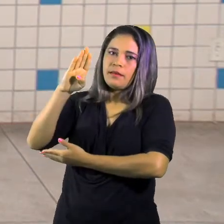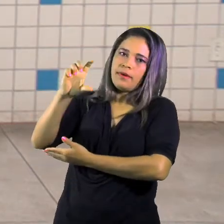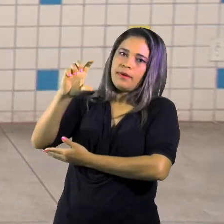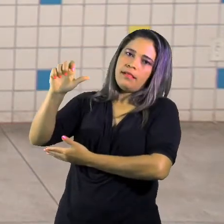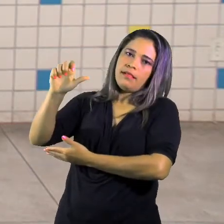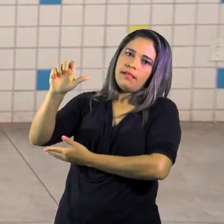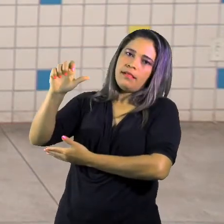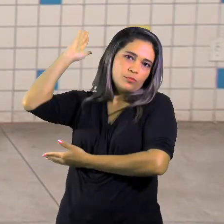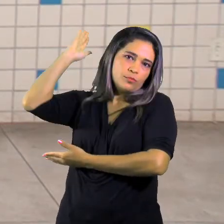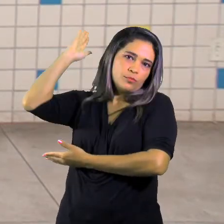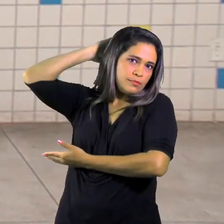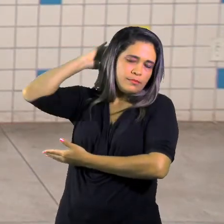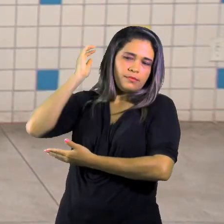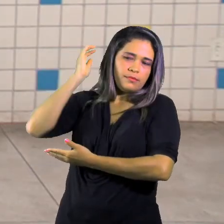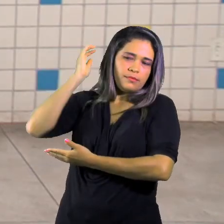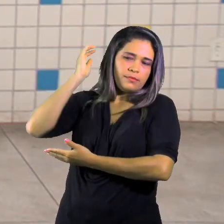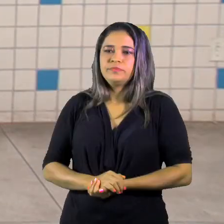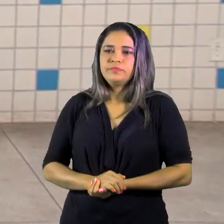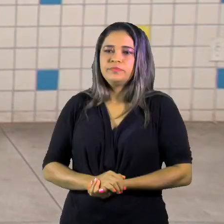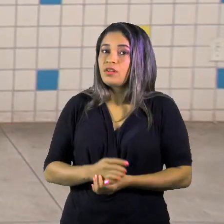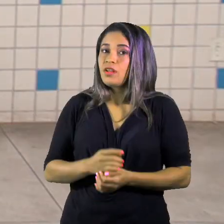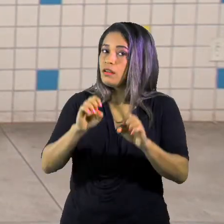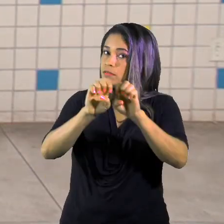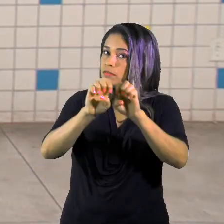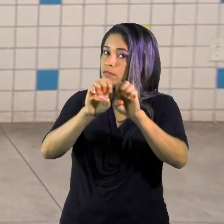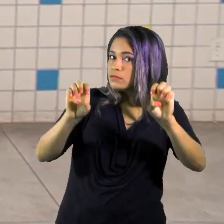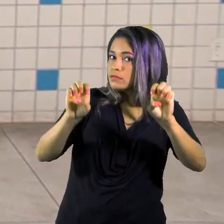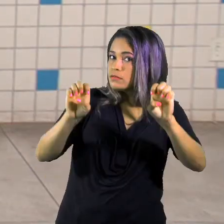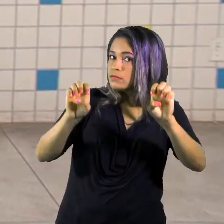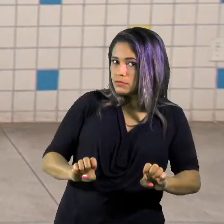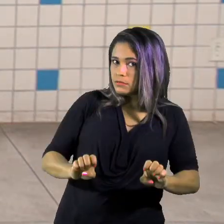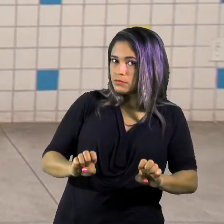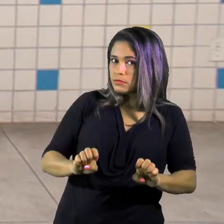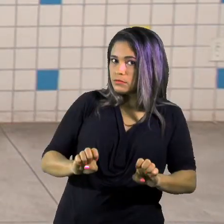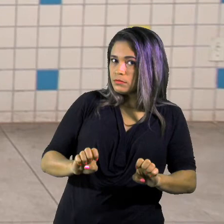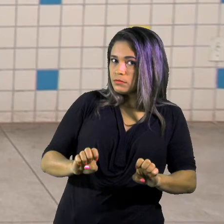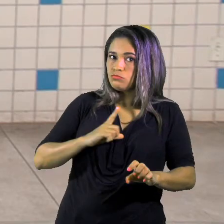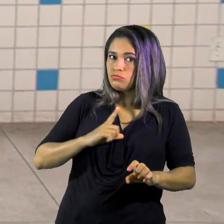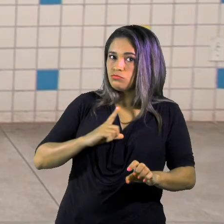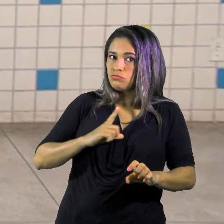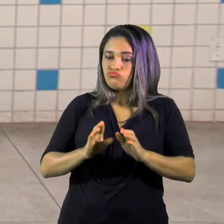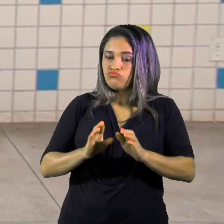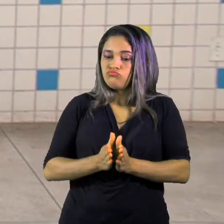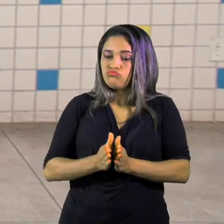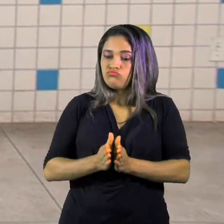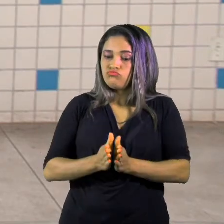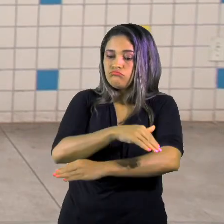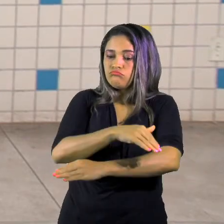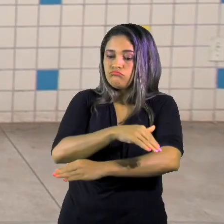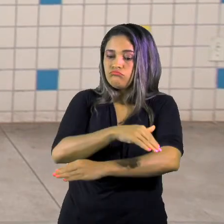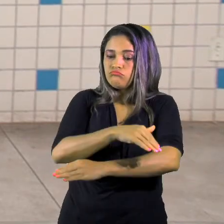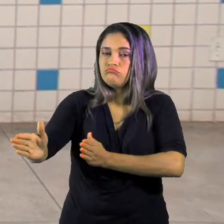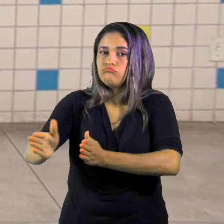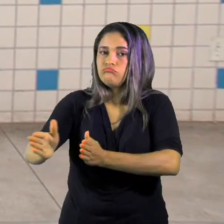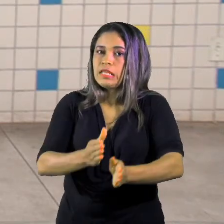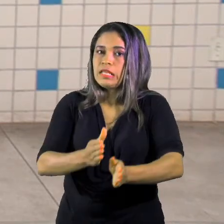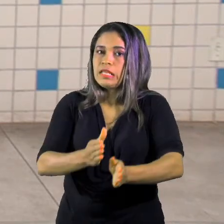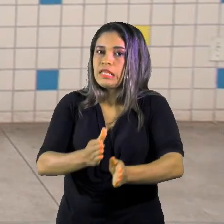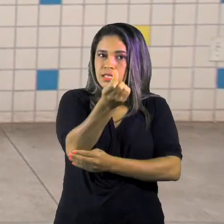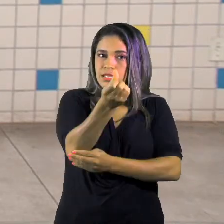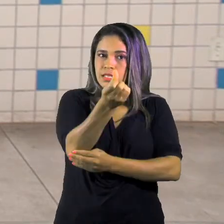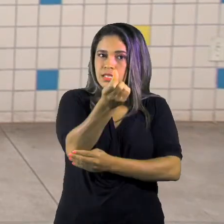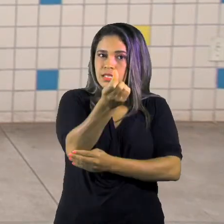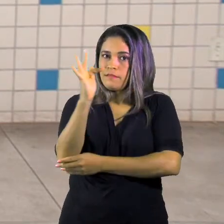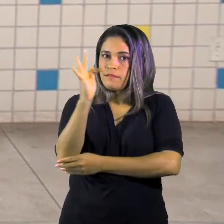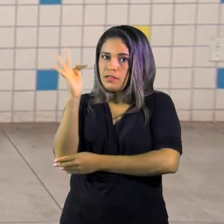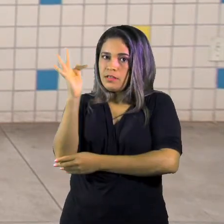sistema rodoviário do Tocantins, ele é composto por diversas rodovias, sendo 6 rodovias federais e